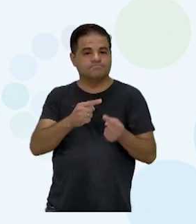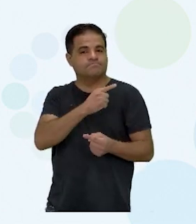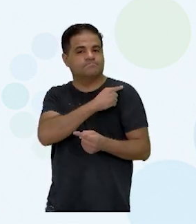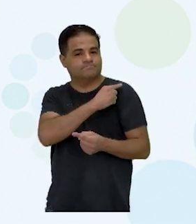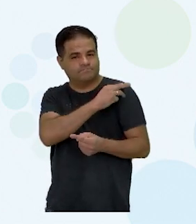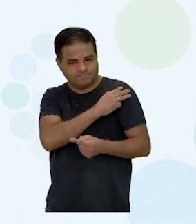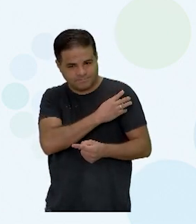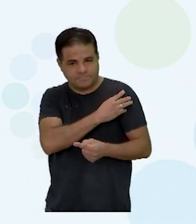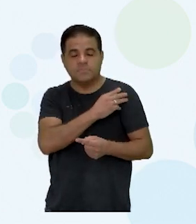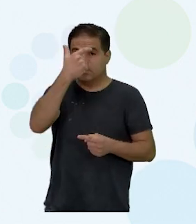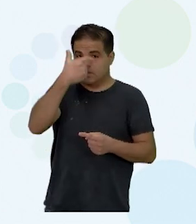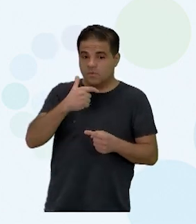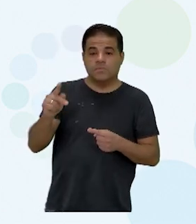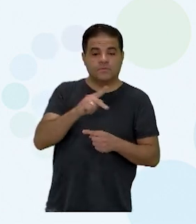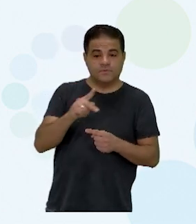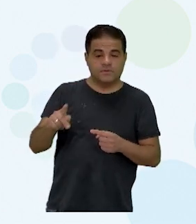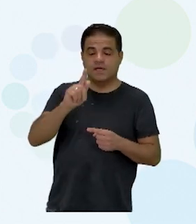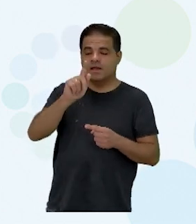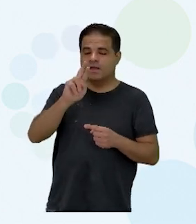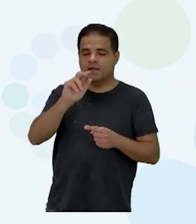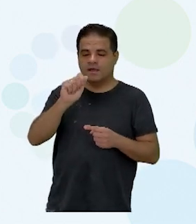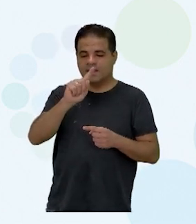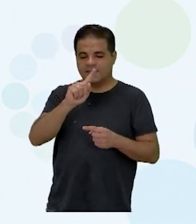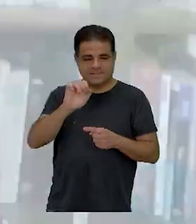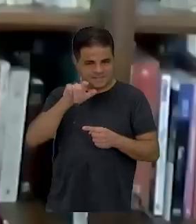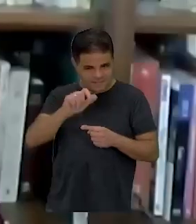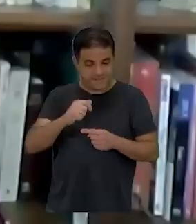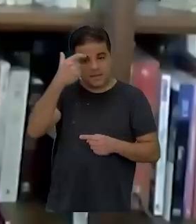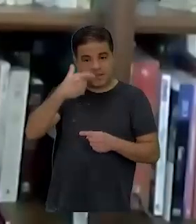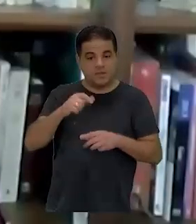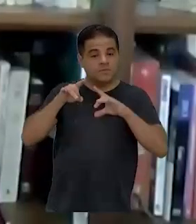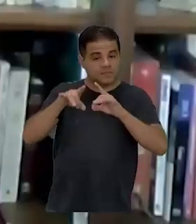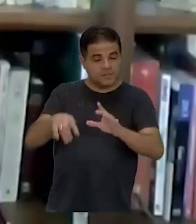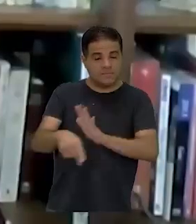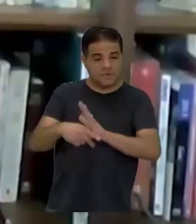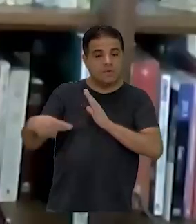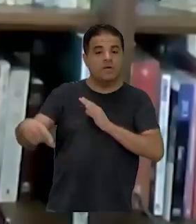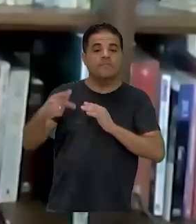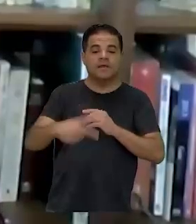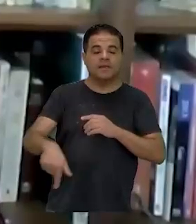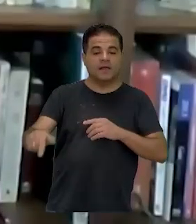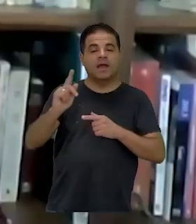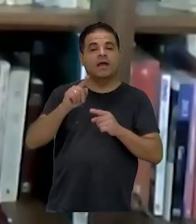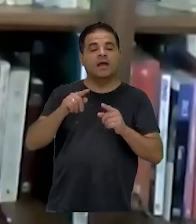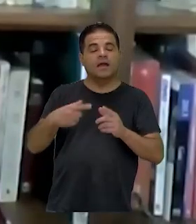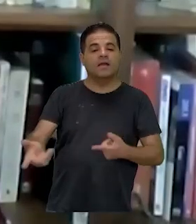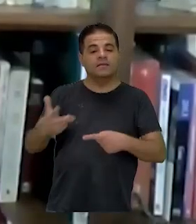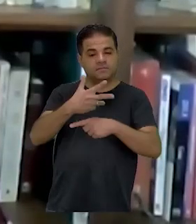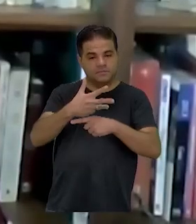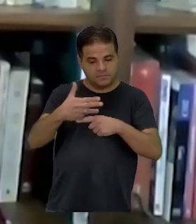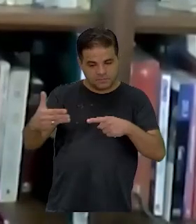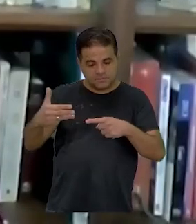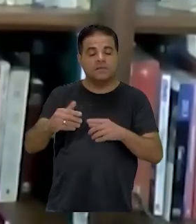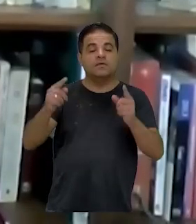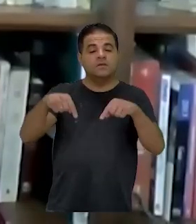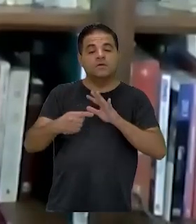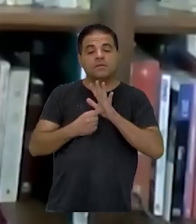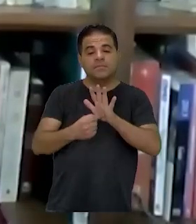médio. Eu sou a professora Graziela Alvarenga, sou técnica aqui da EFAP, e eu gostaria de apresentar agora as nossas